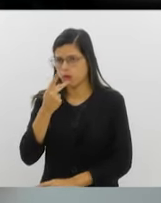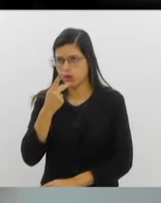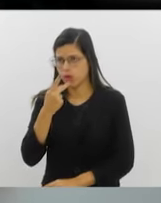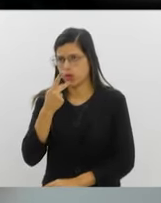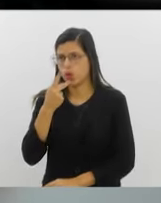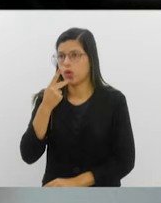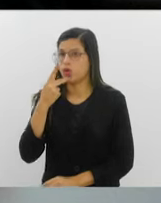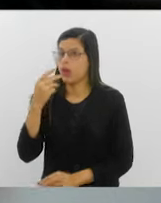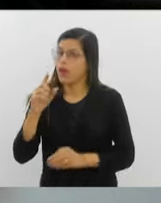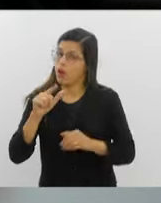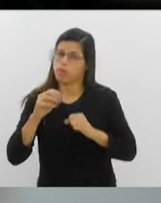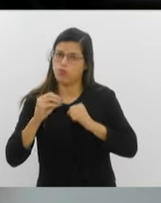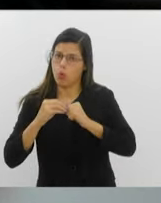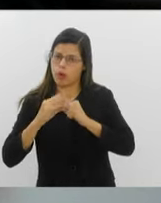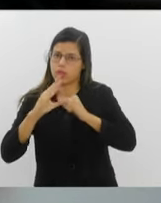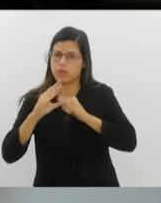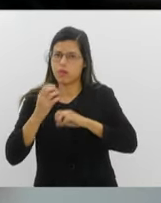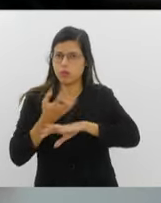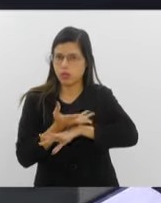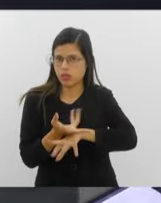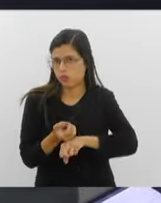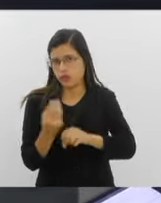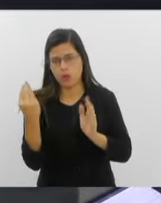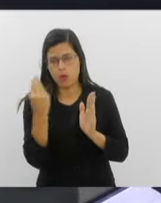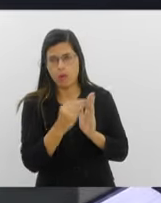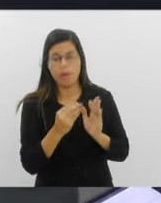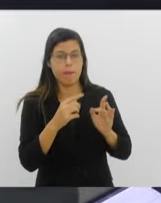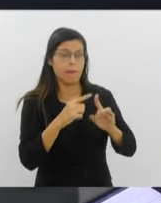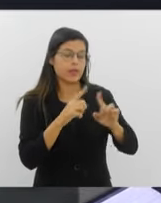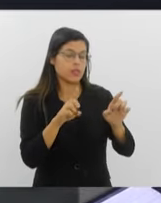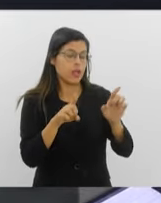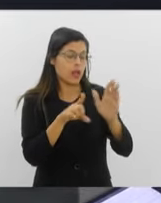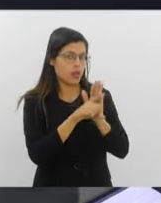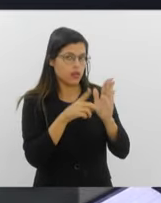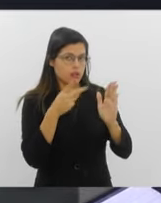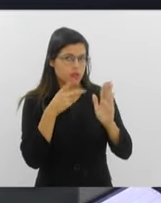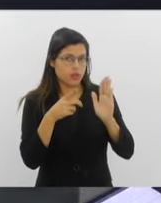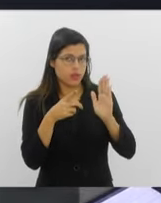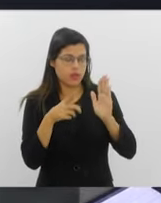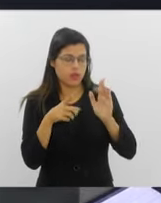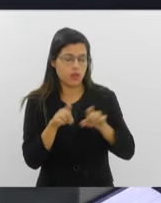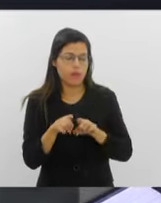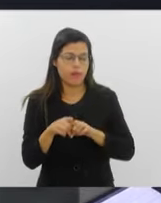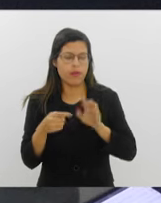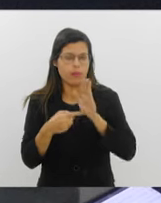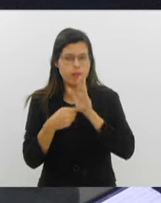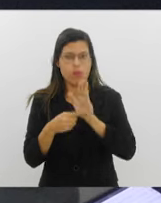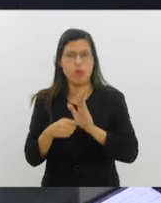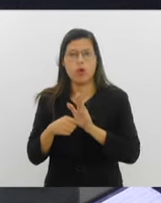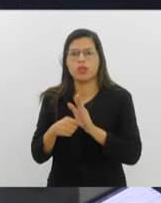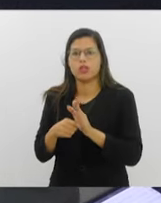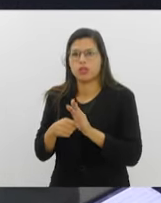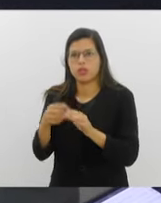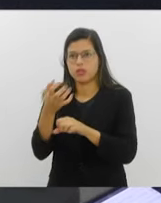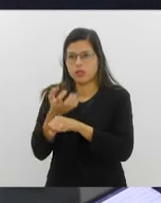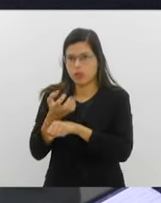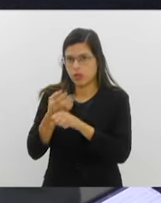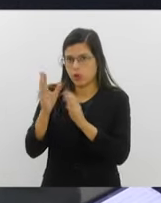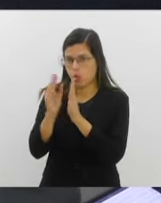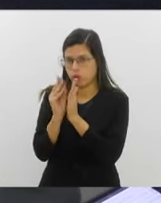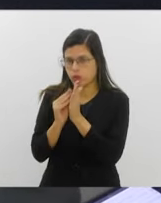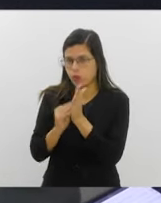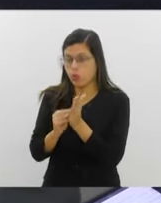lei também fala sobre inclusão de conteúdo obrigatório. E aí a discussão aqui